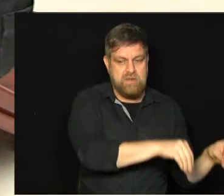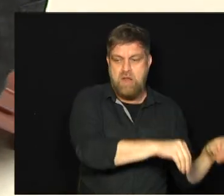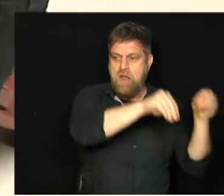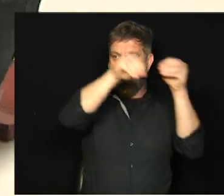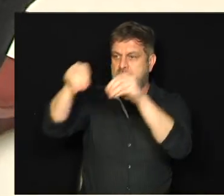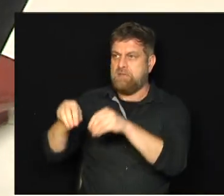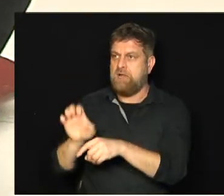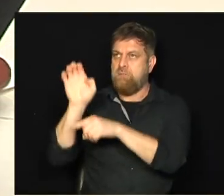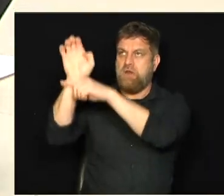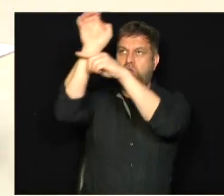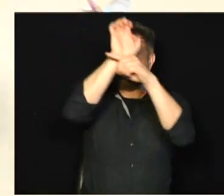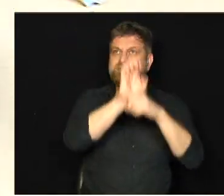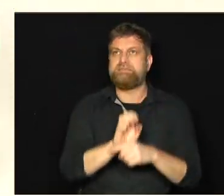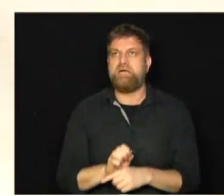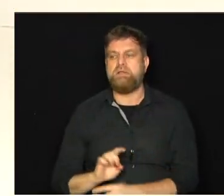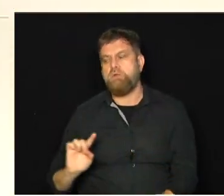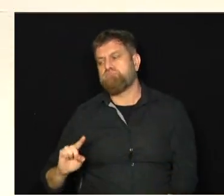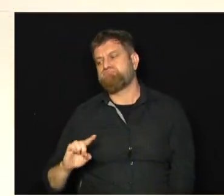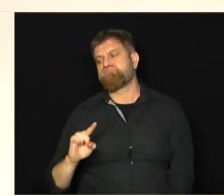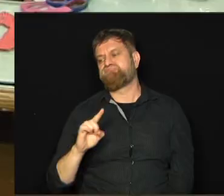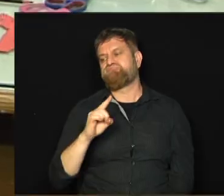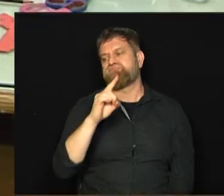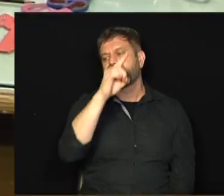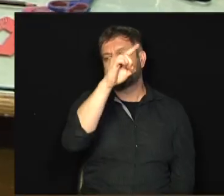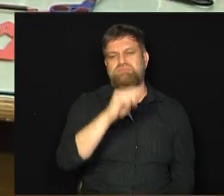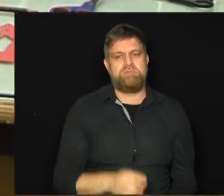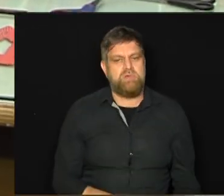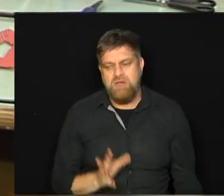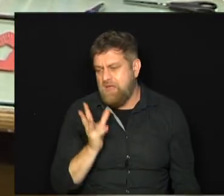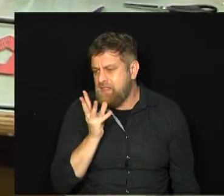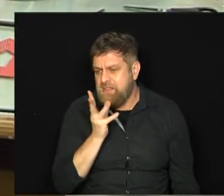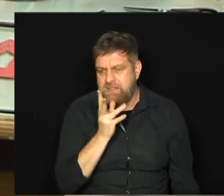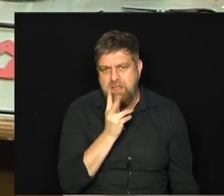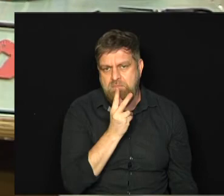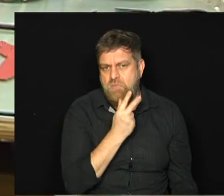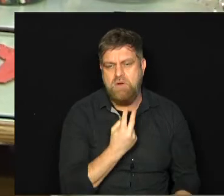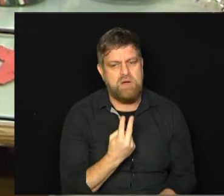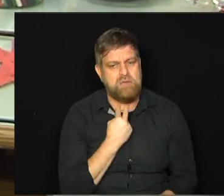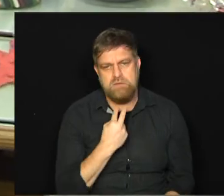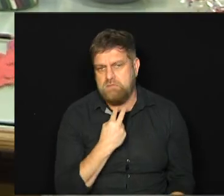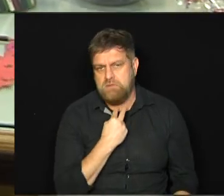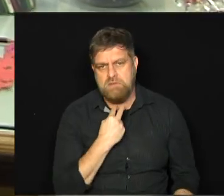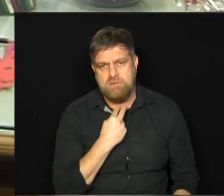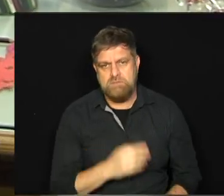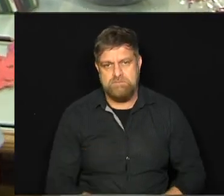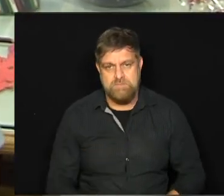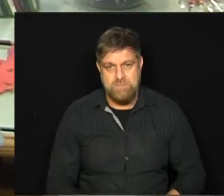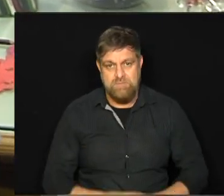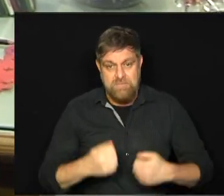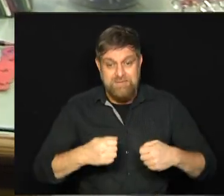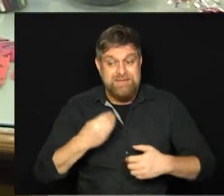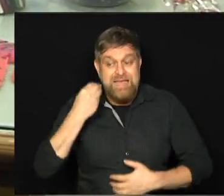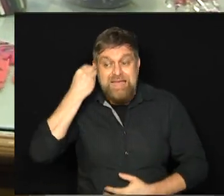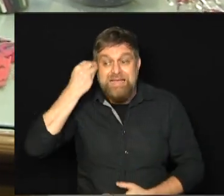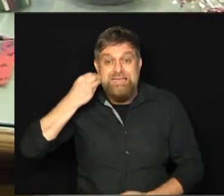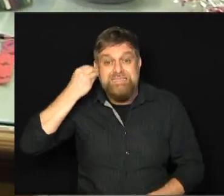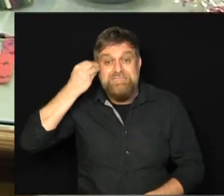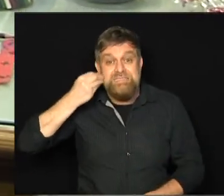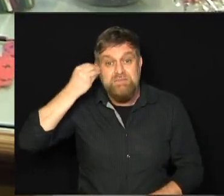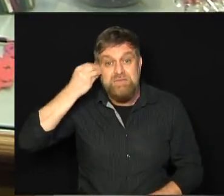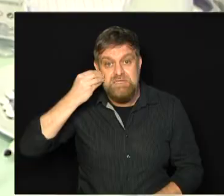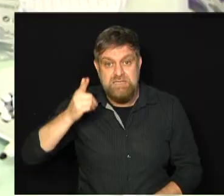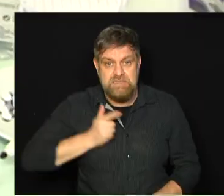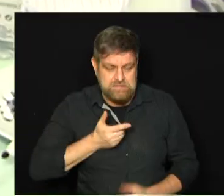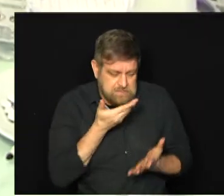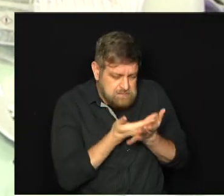estado, para outros locais. Aí demora muito, né, doutora? Demora muito, etc. E para ter experiência, você tem que ter um